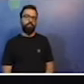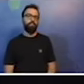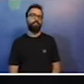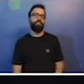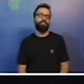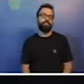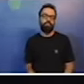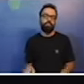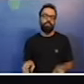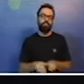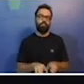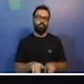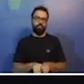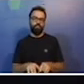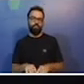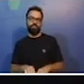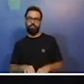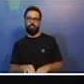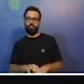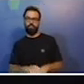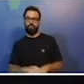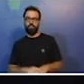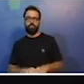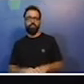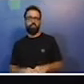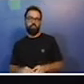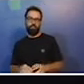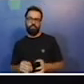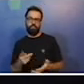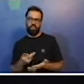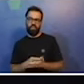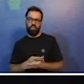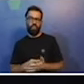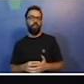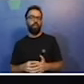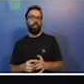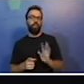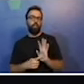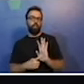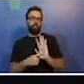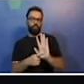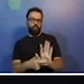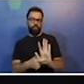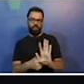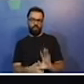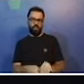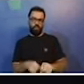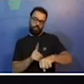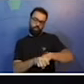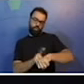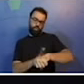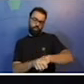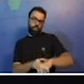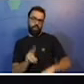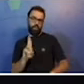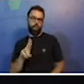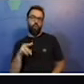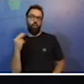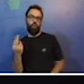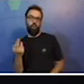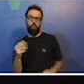Também tem um critério, tem um caso de indicação de hora e distância, para a gente saber usar esse ser